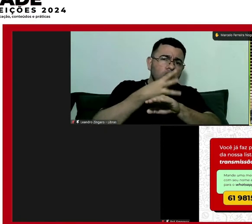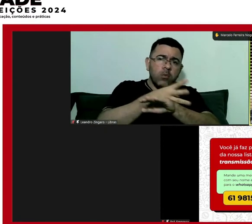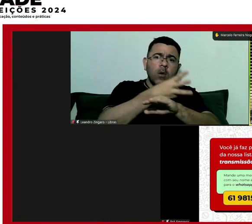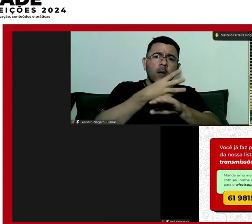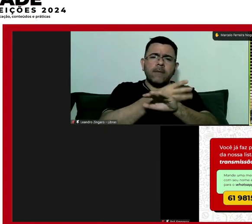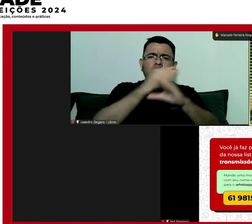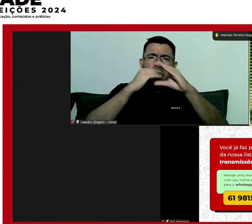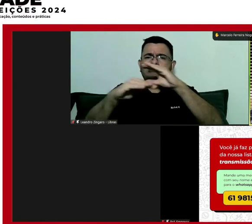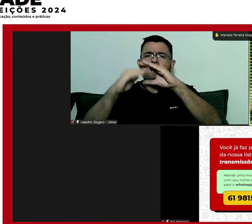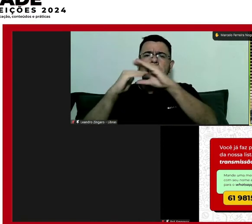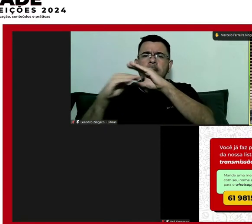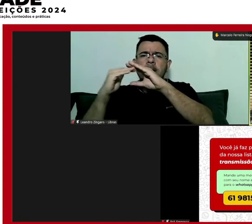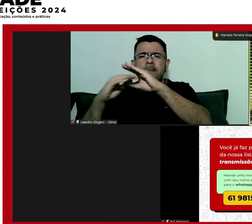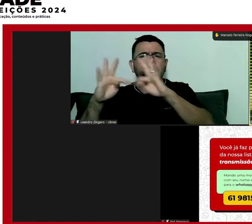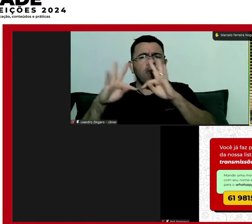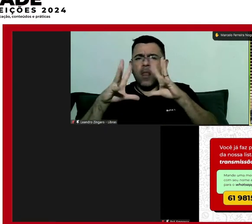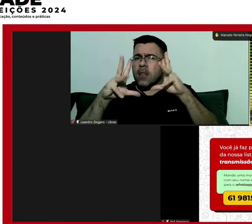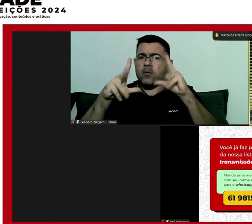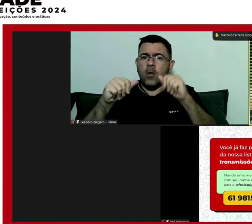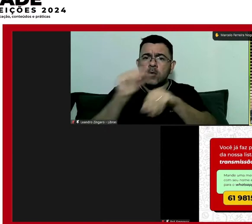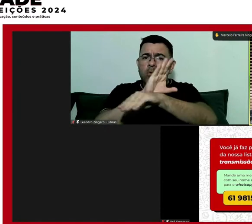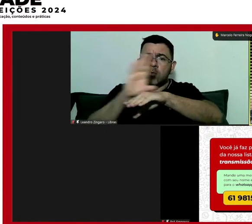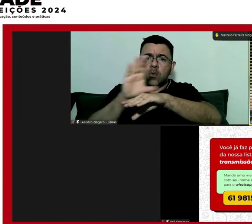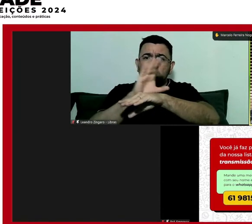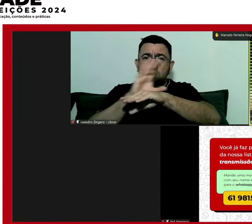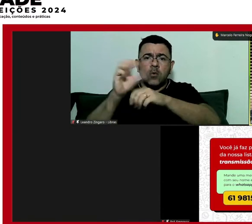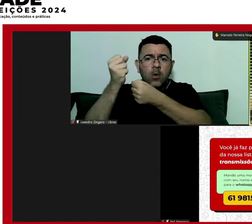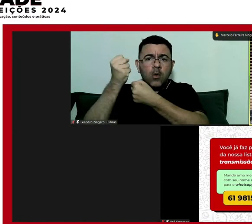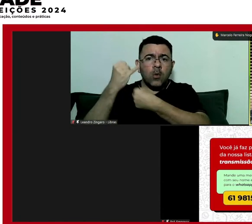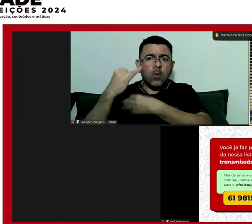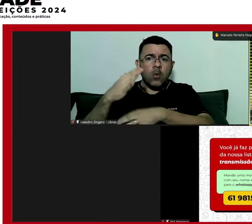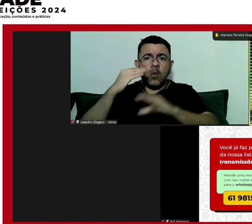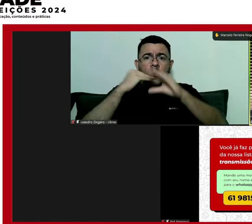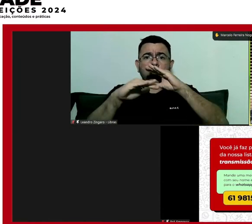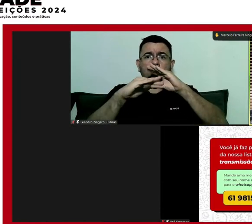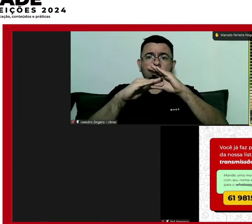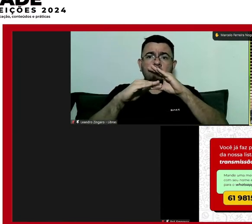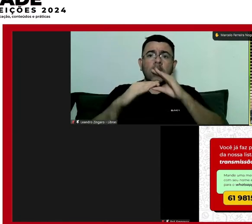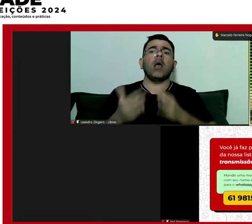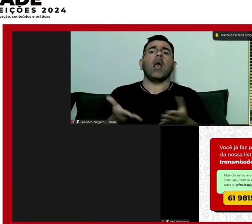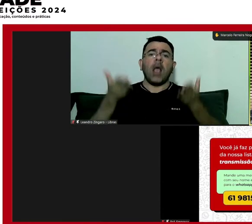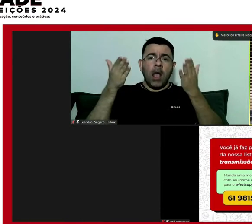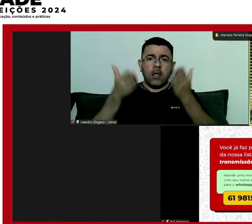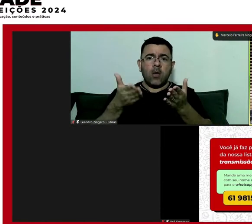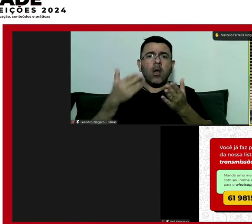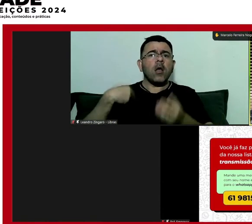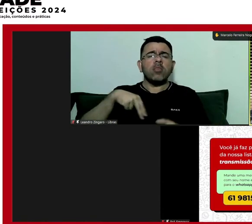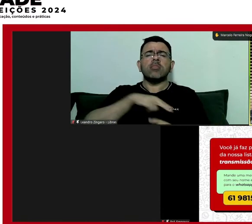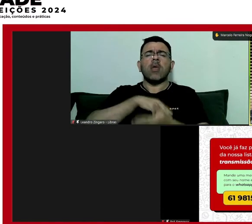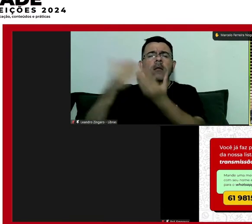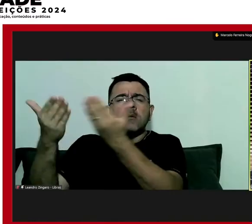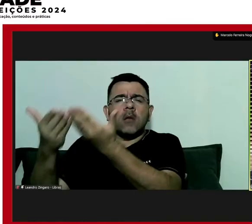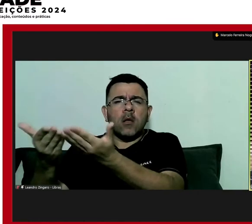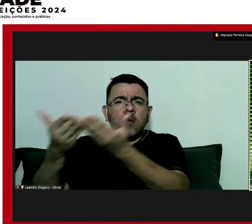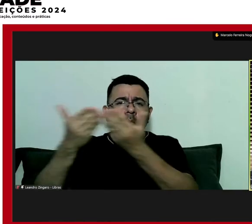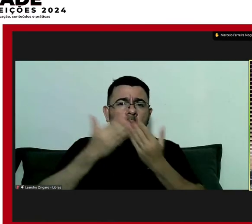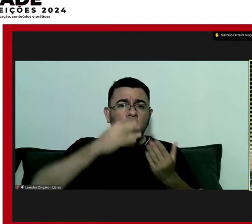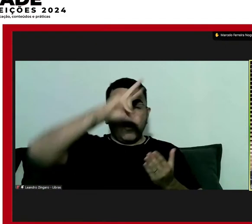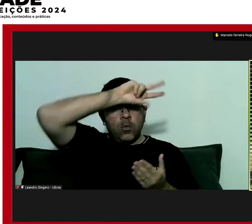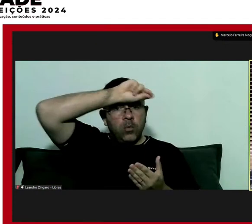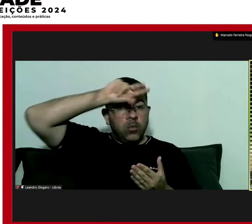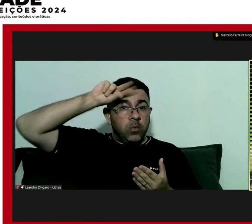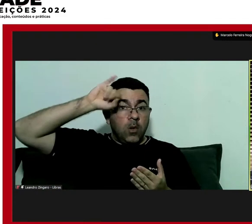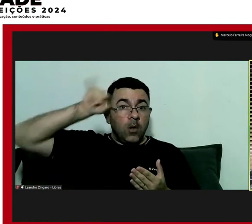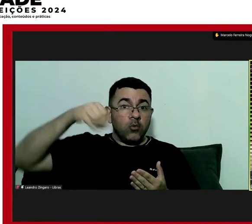Todo o material sobre o curso e agora sem mais delongas vamos apresentar o nosso prefeito João Campos direto do